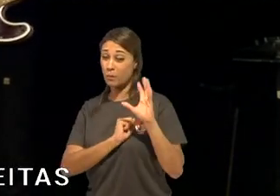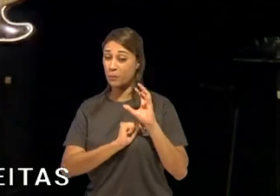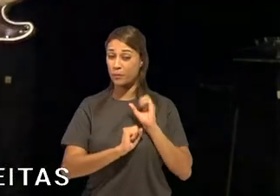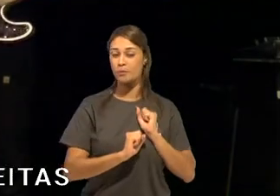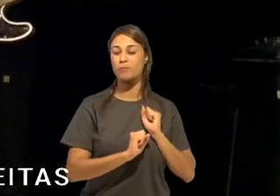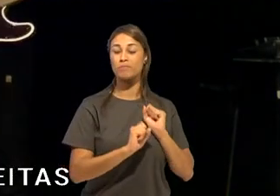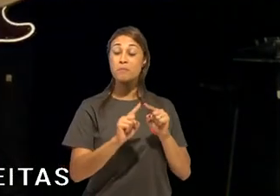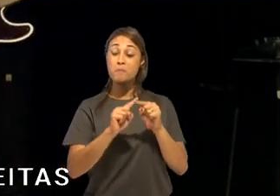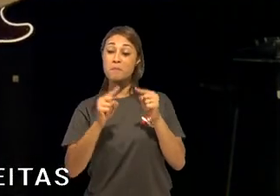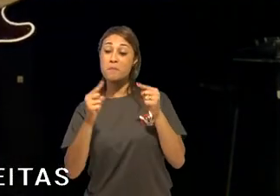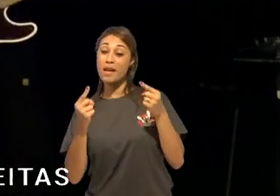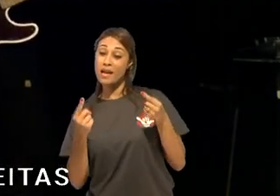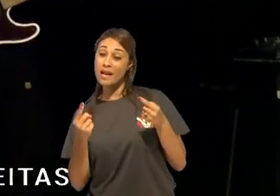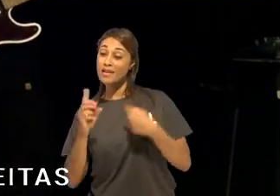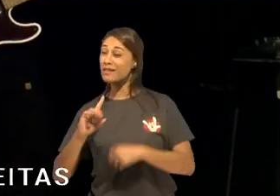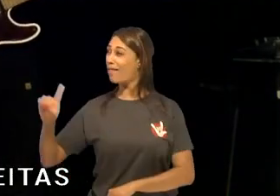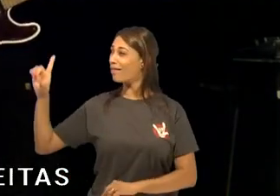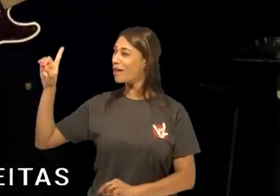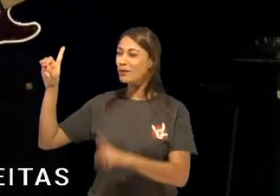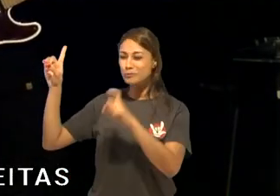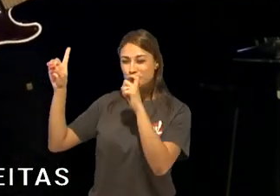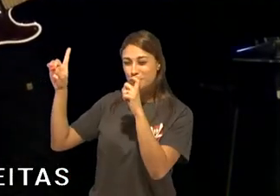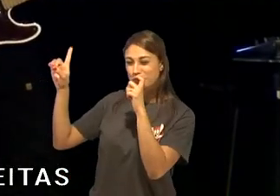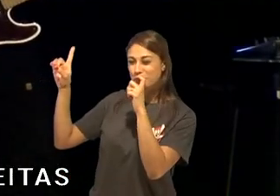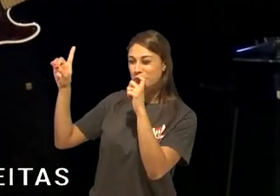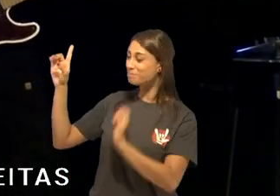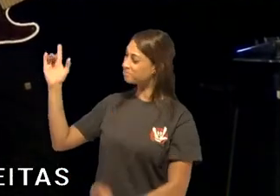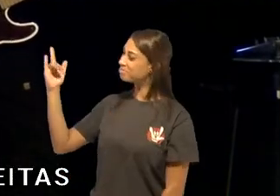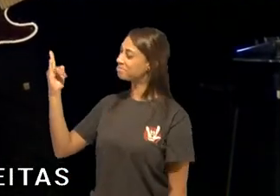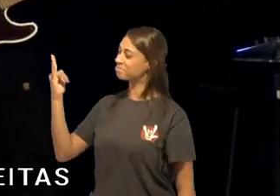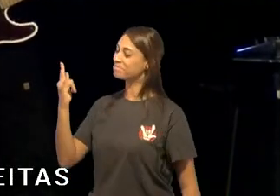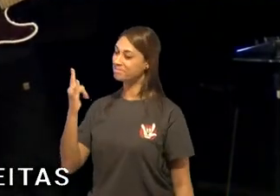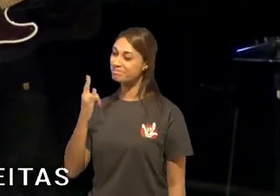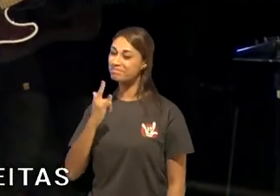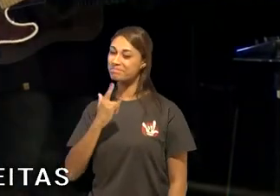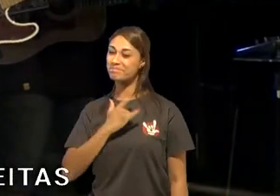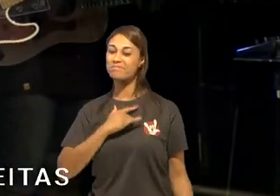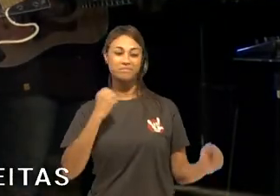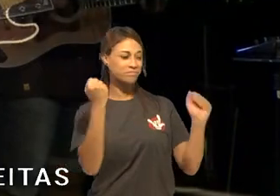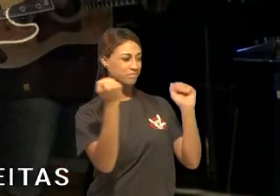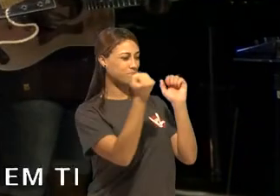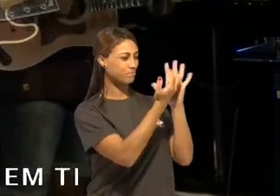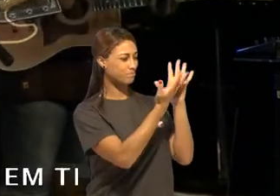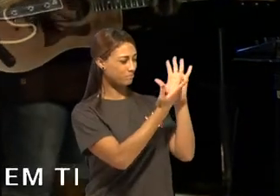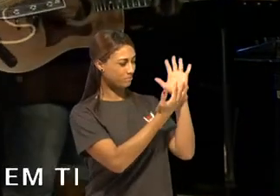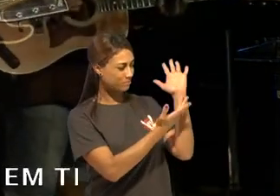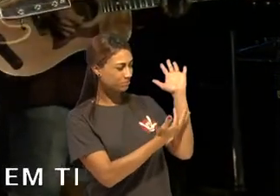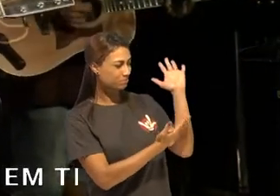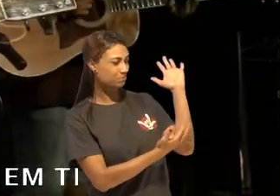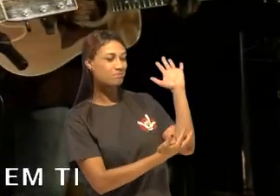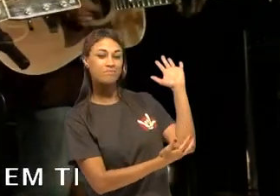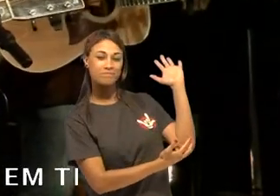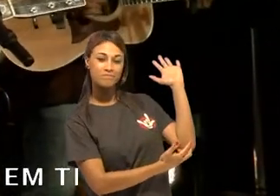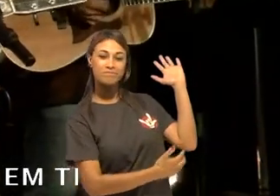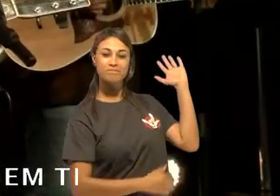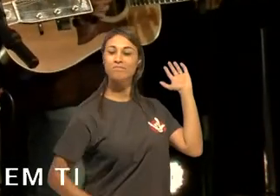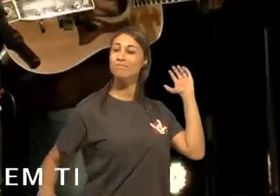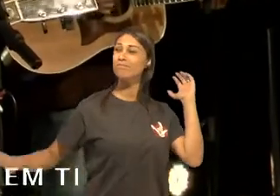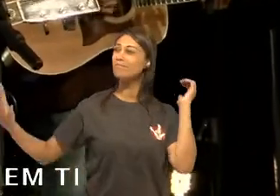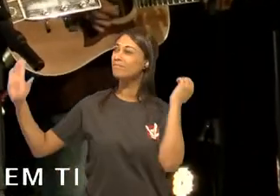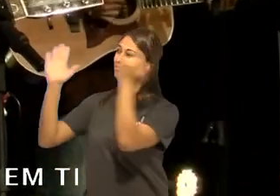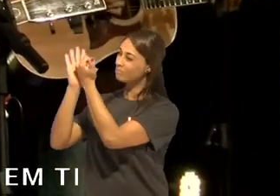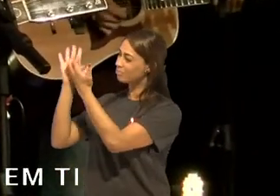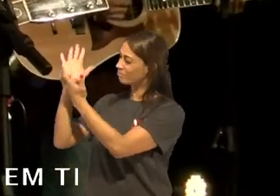Meu Pai, eu sei, me amas, e o Seu sangue me aceitas. Sou teu